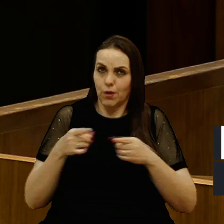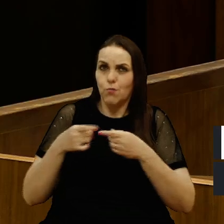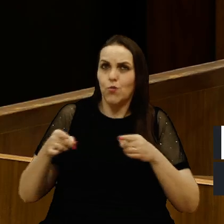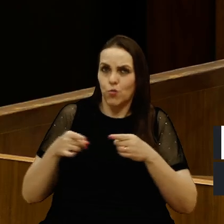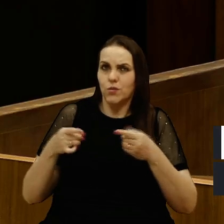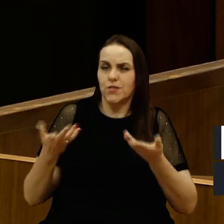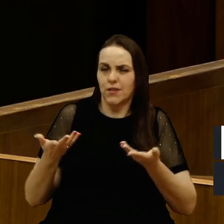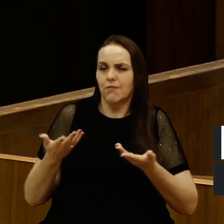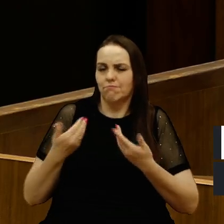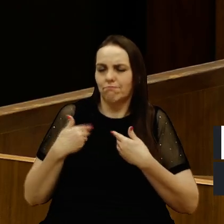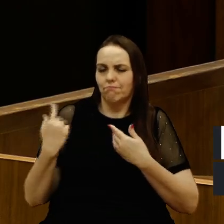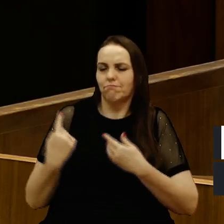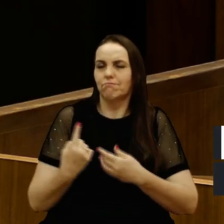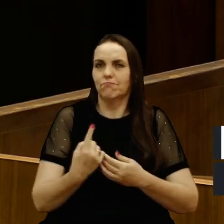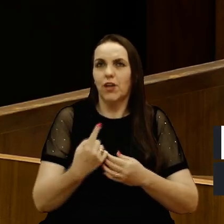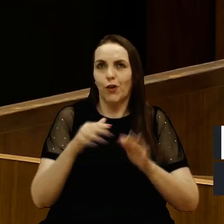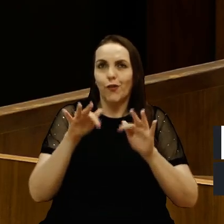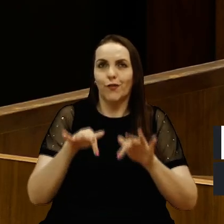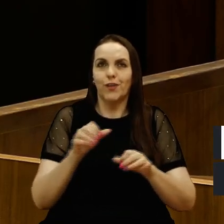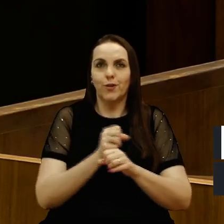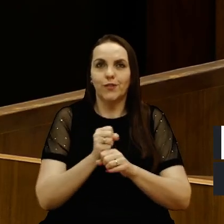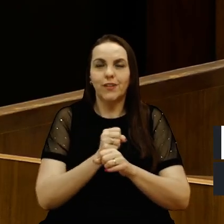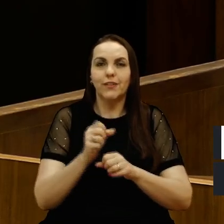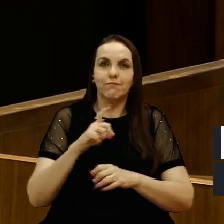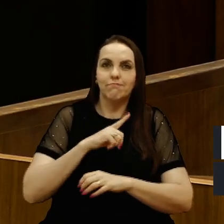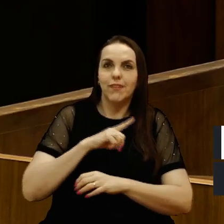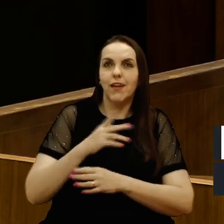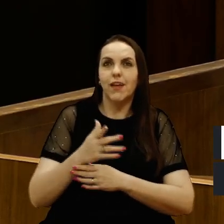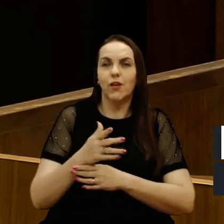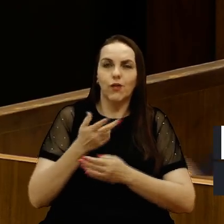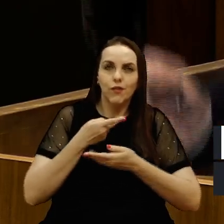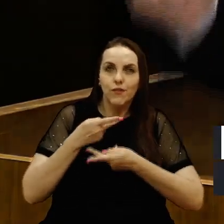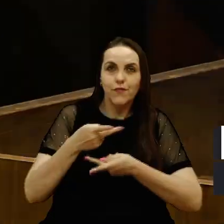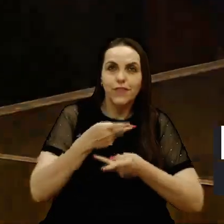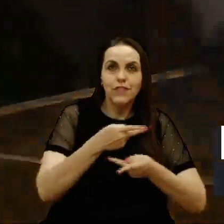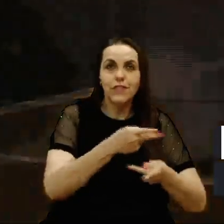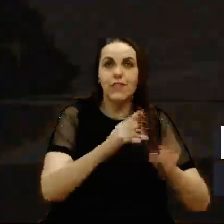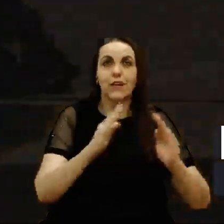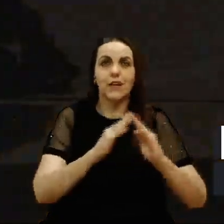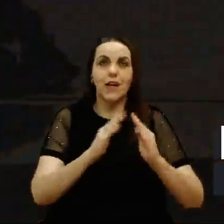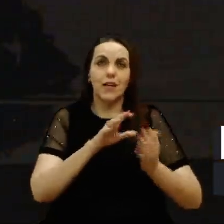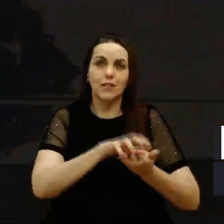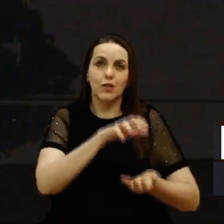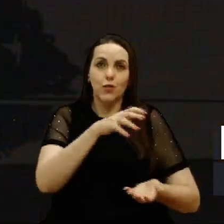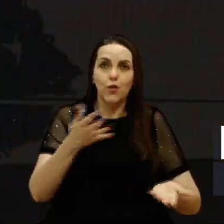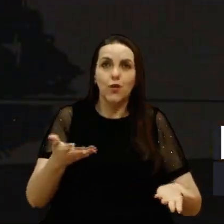que tenho, nesse final de ano, visitado as casas de idosos,